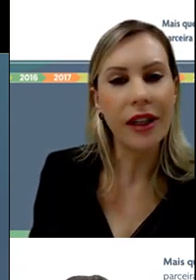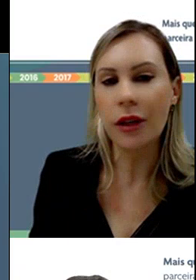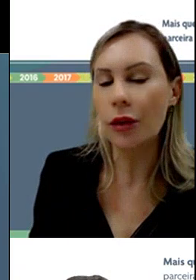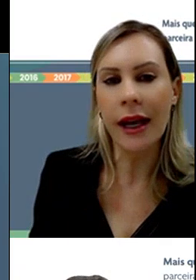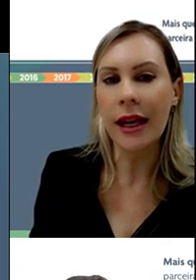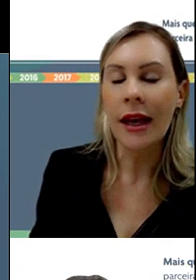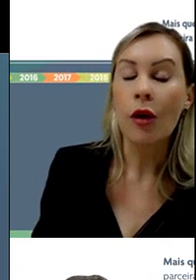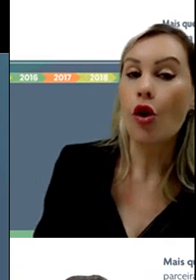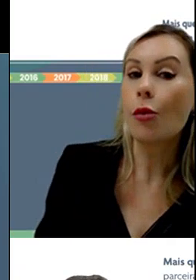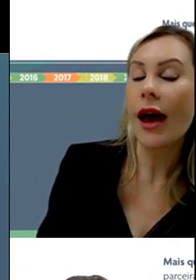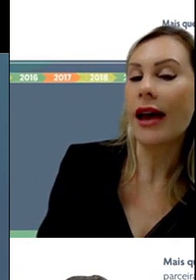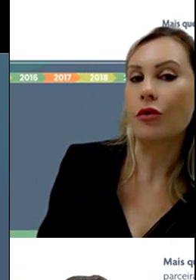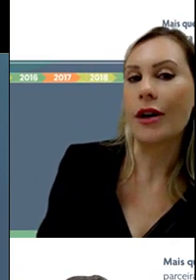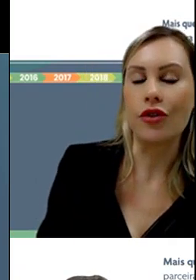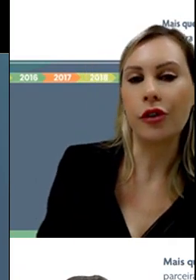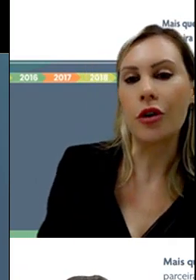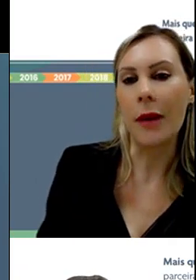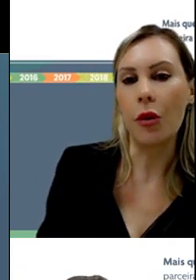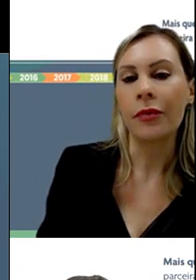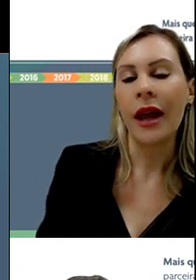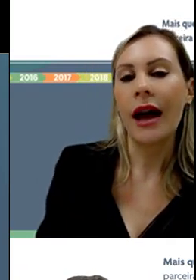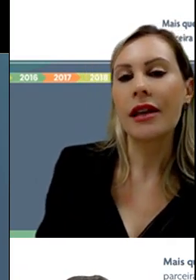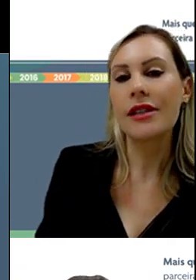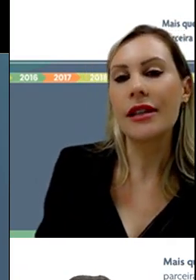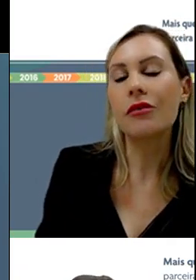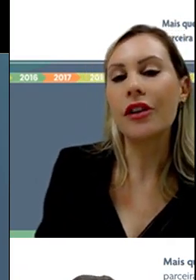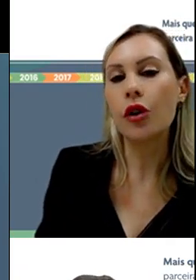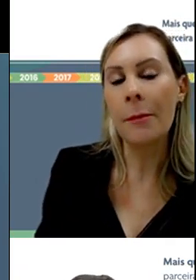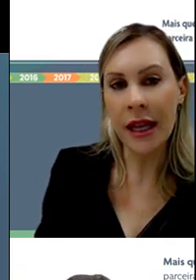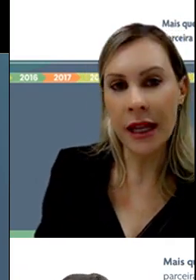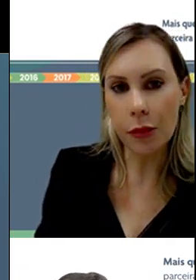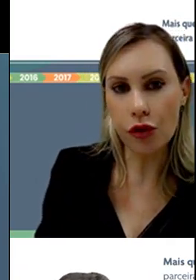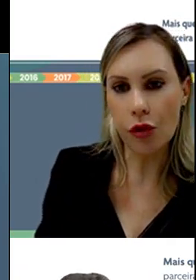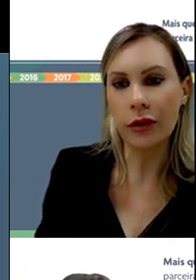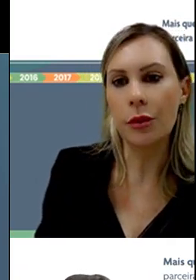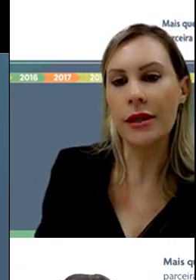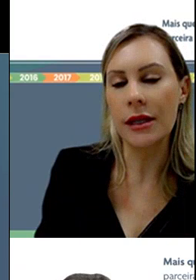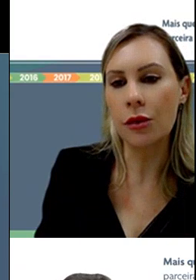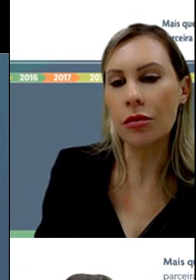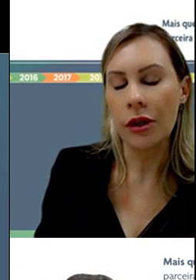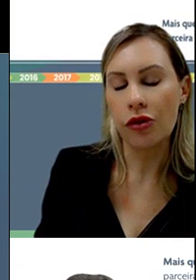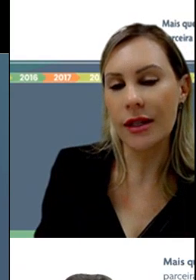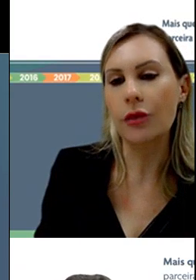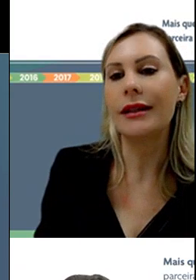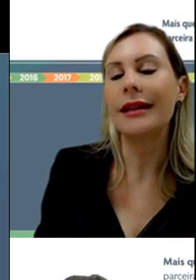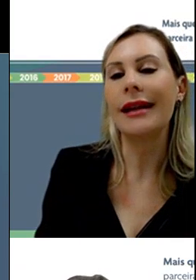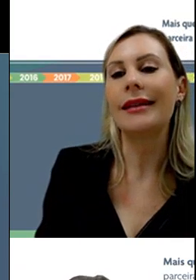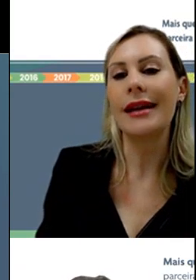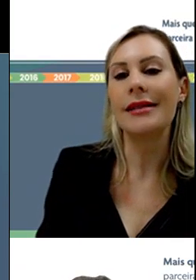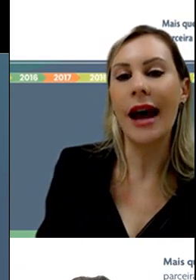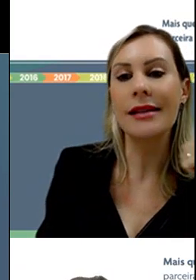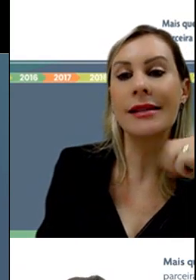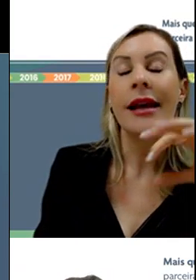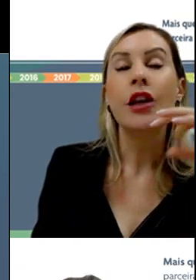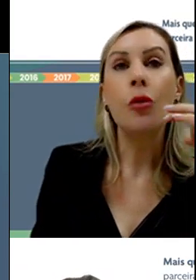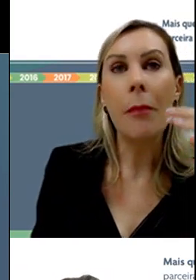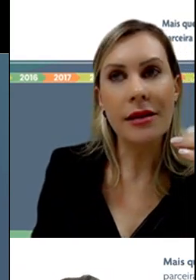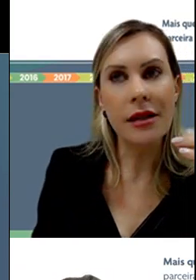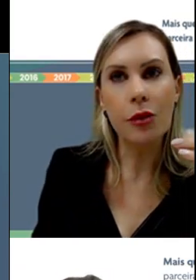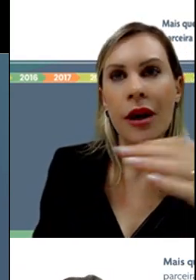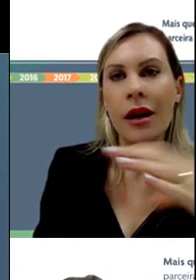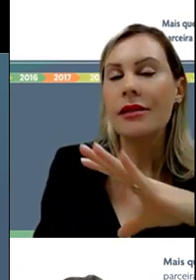não é definido em lei, como é do ativo normal. Aqui você tem um valor mínimo de contribuição de R$133